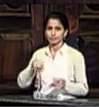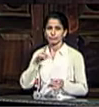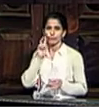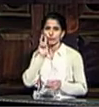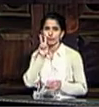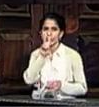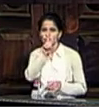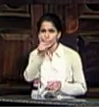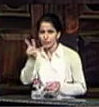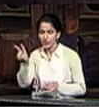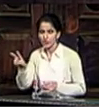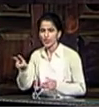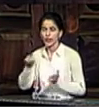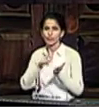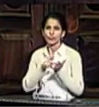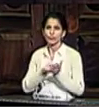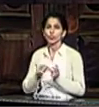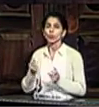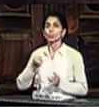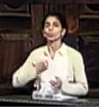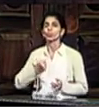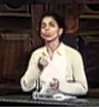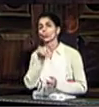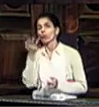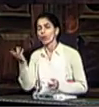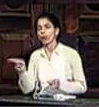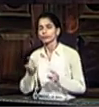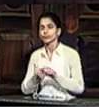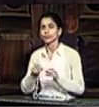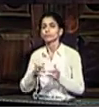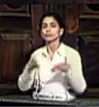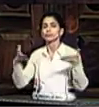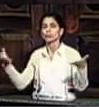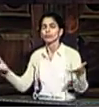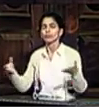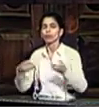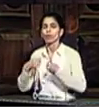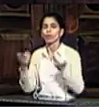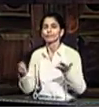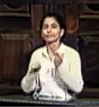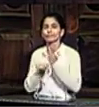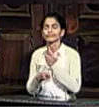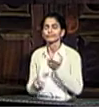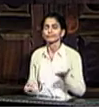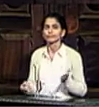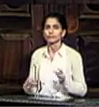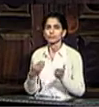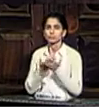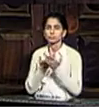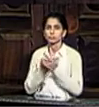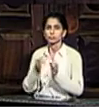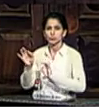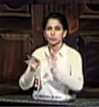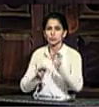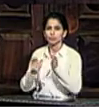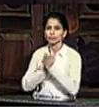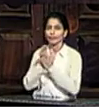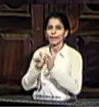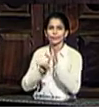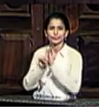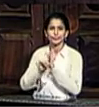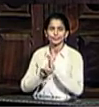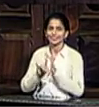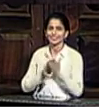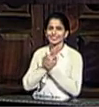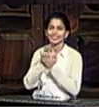os números e o tamanho da crise. Não há um estudo, não há um planejamento, não há uma auditoria.